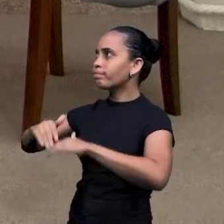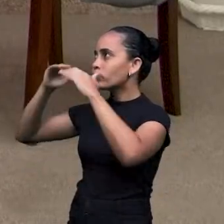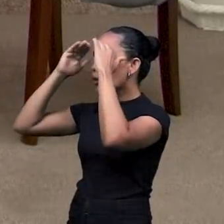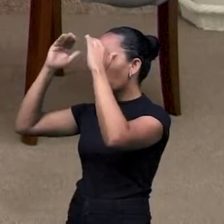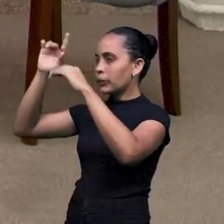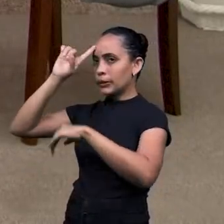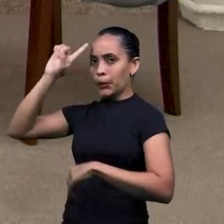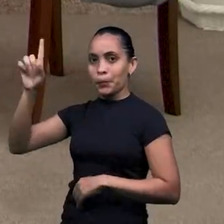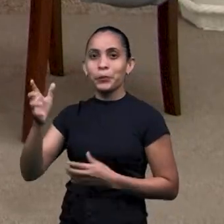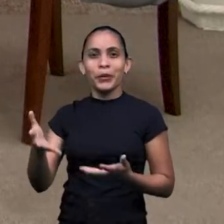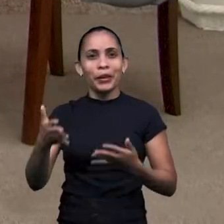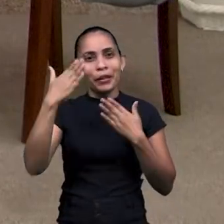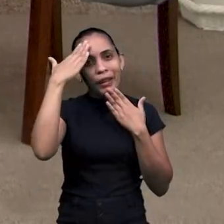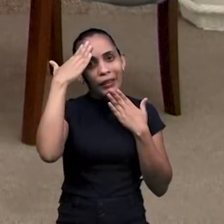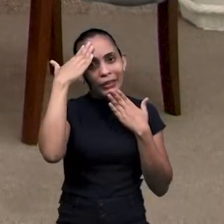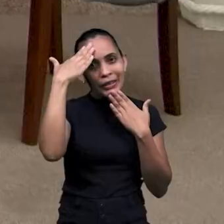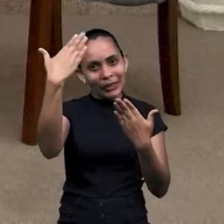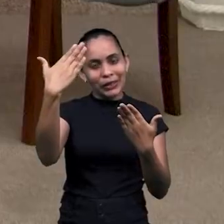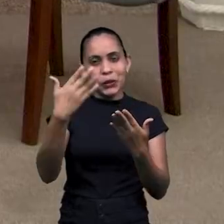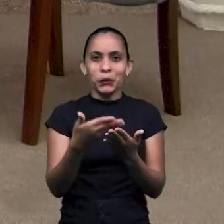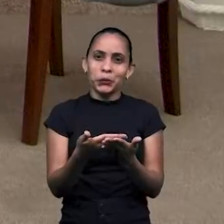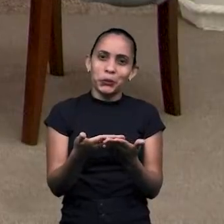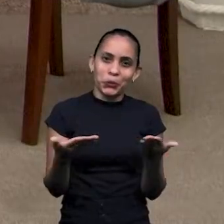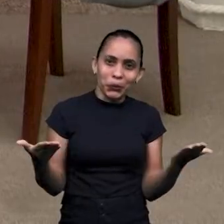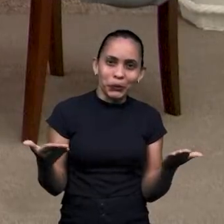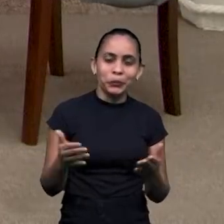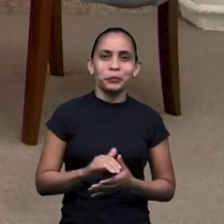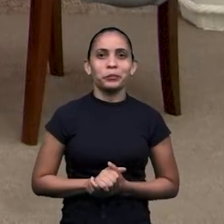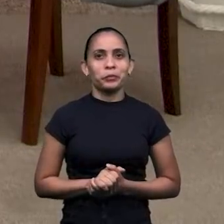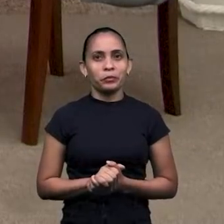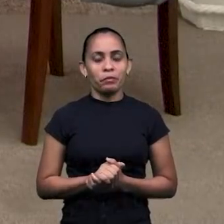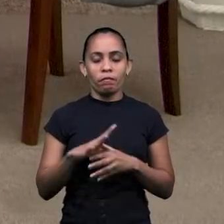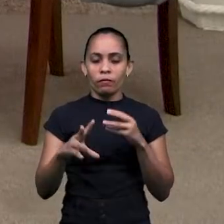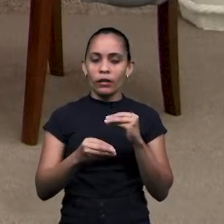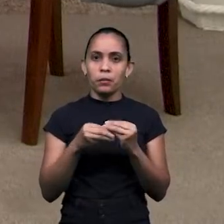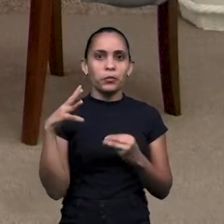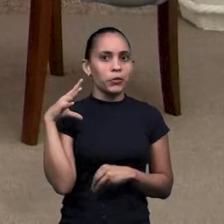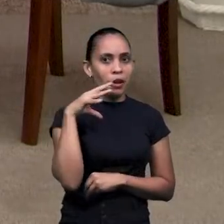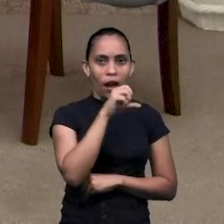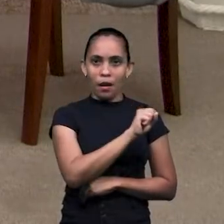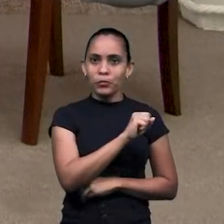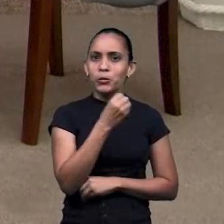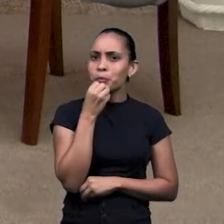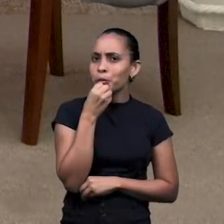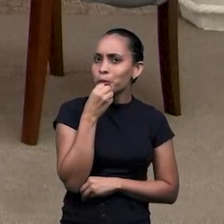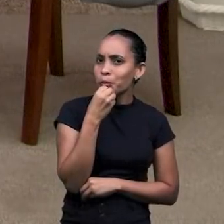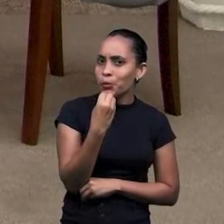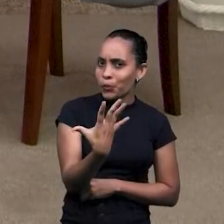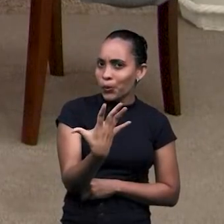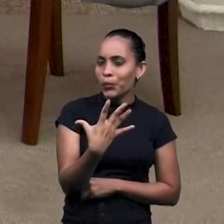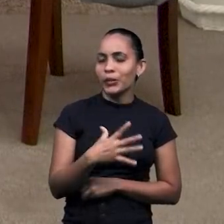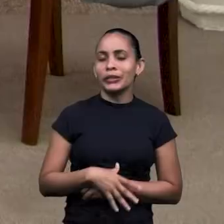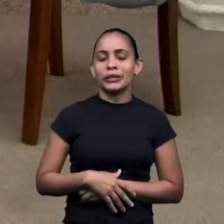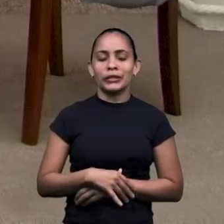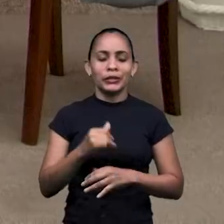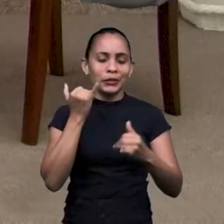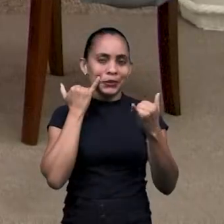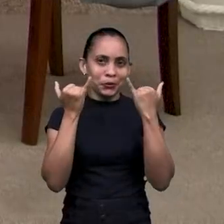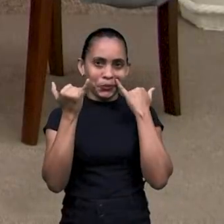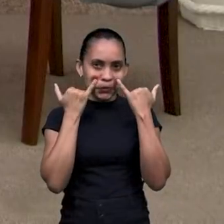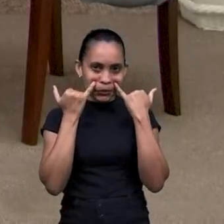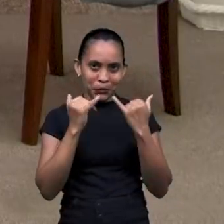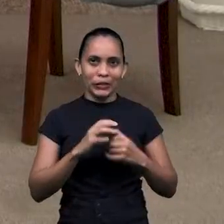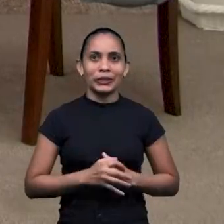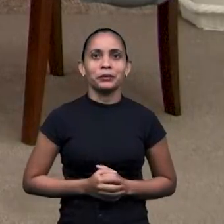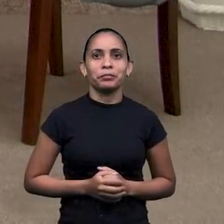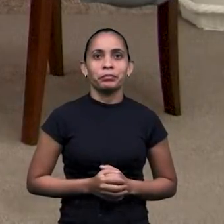quero agradecer a participação dos nossos queridos, apesar de curta, mas muito boa, proveitosa, com os comentários que vocês